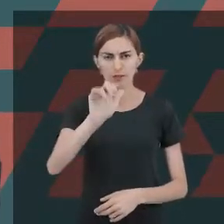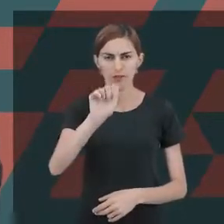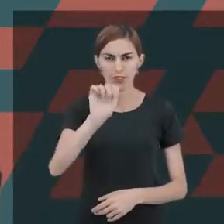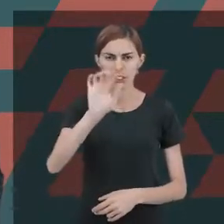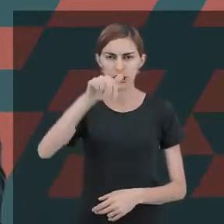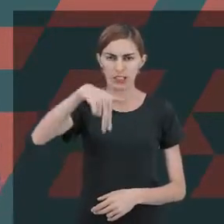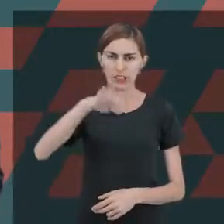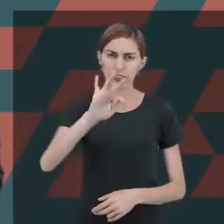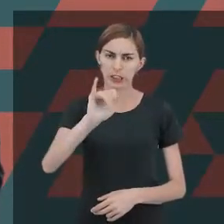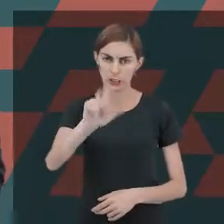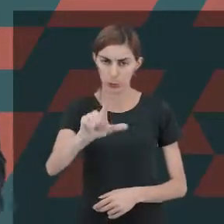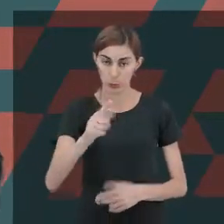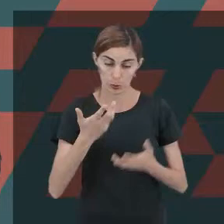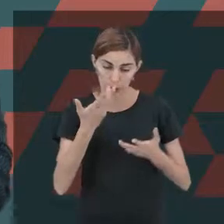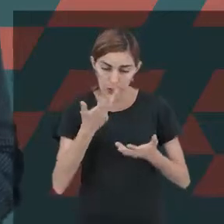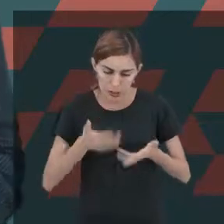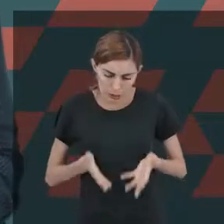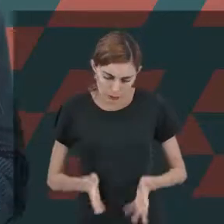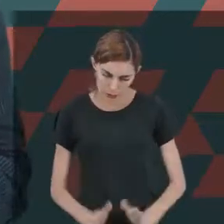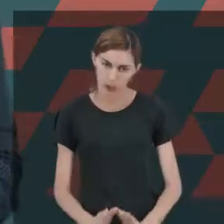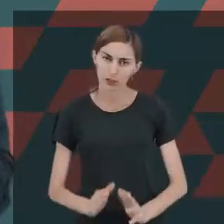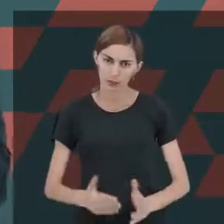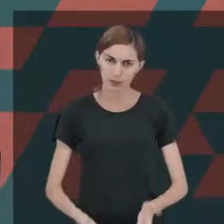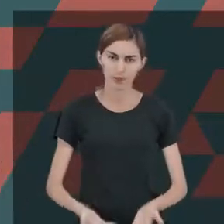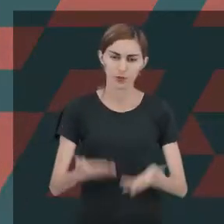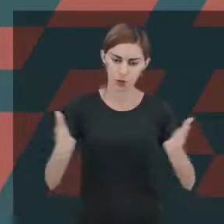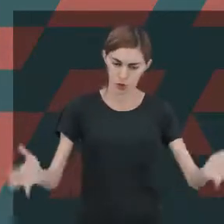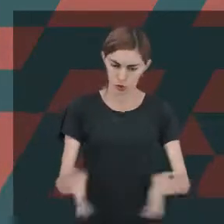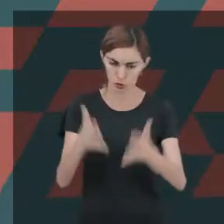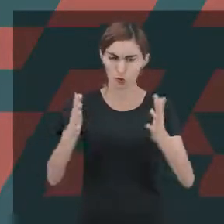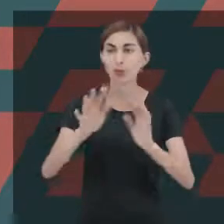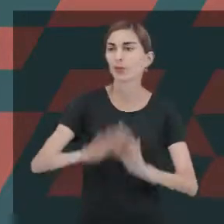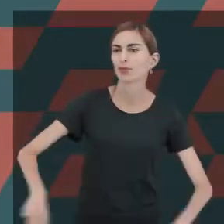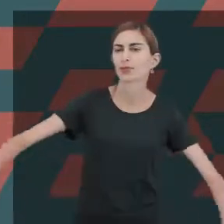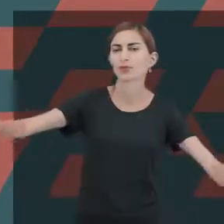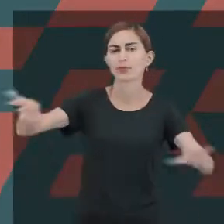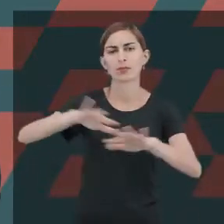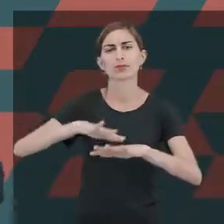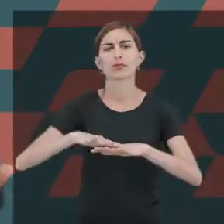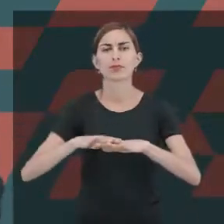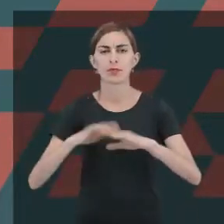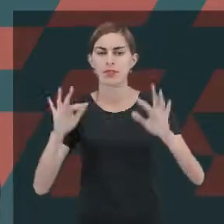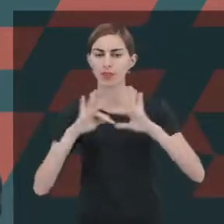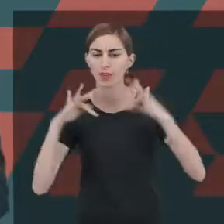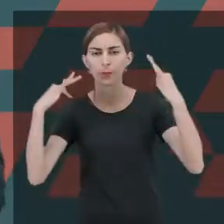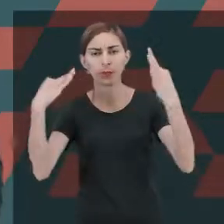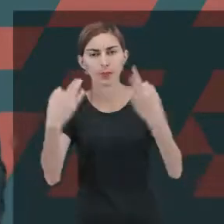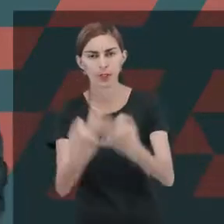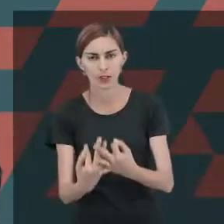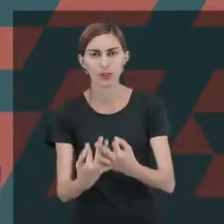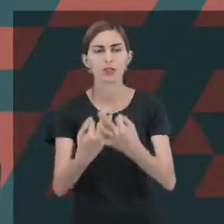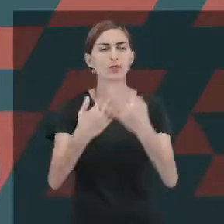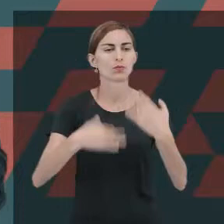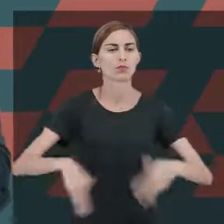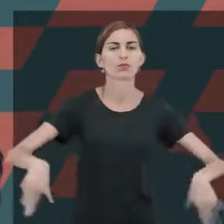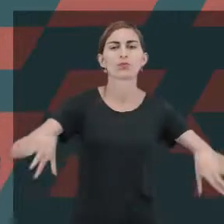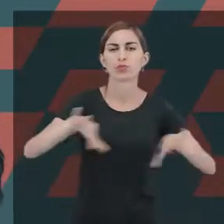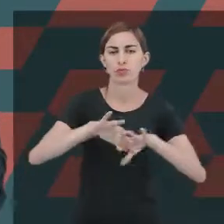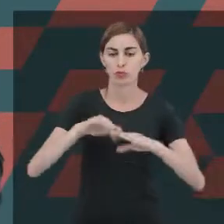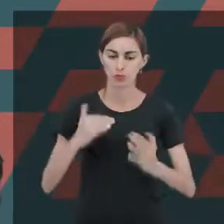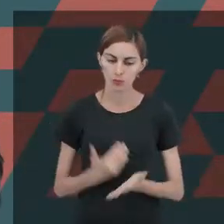criança, após o nascimento, a partir dos estímulos do meio, do ambiente, da família e do seu